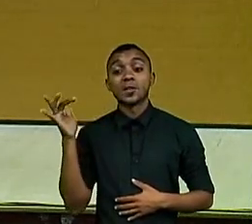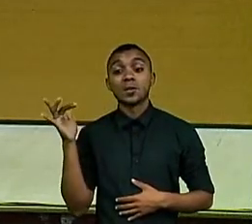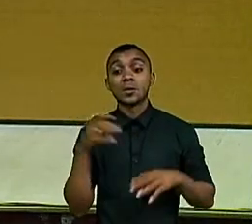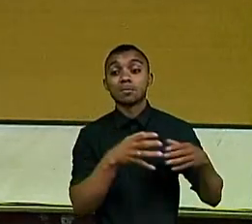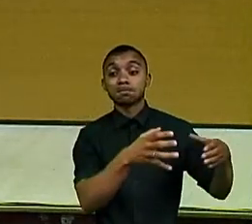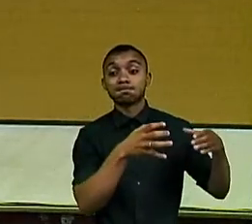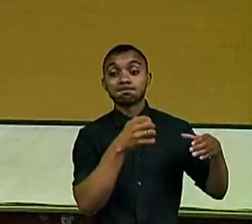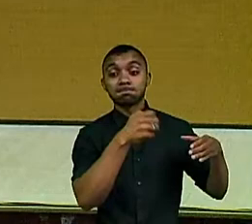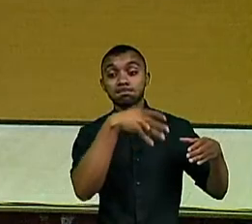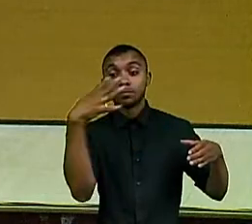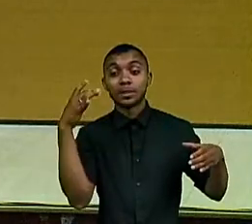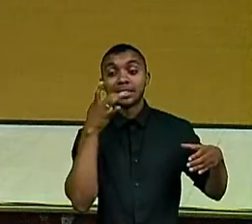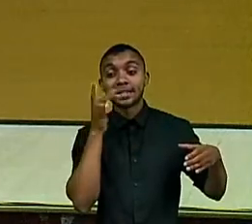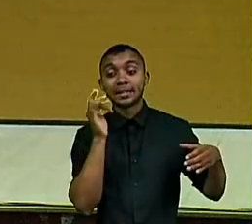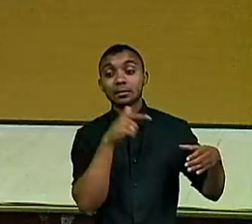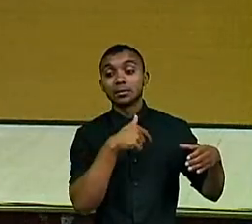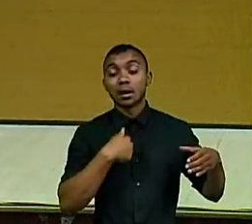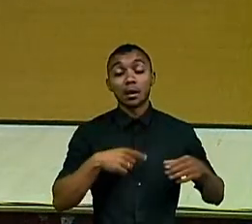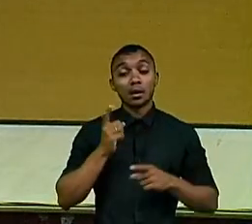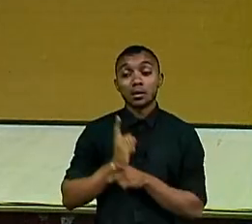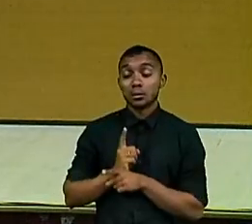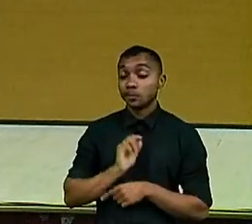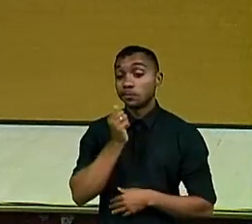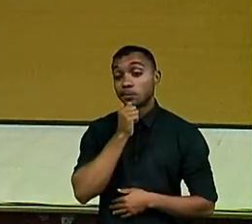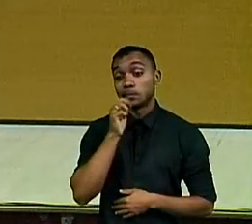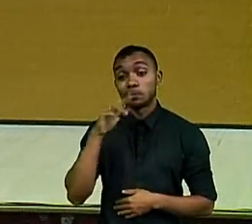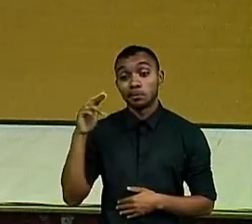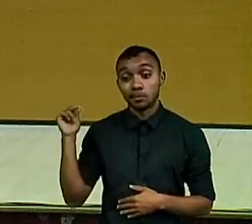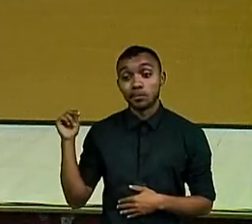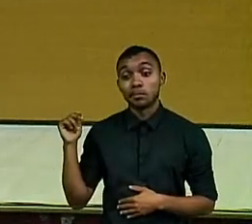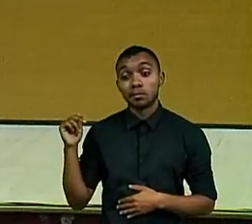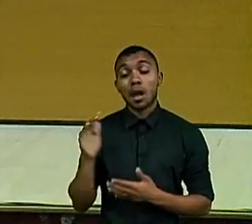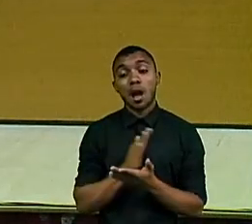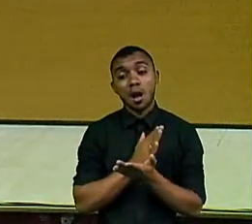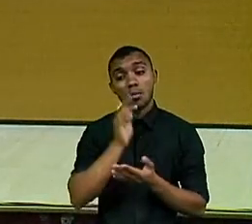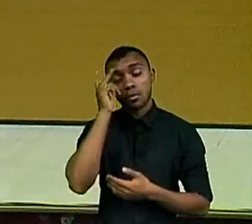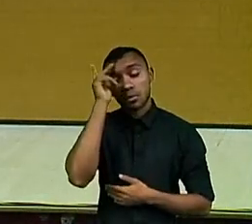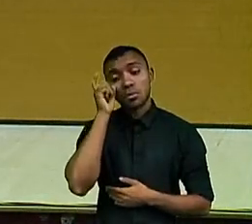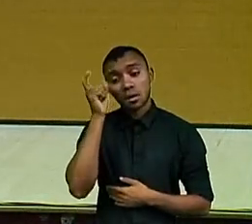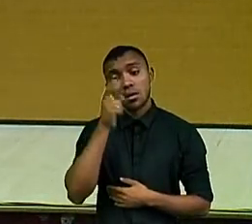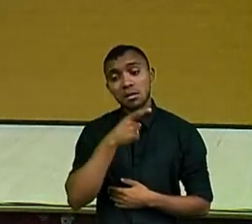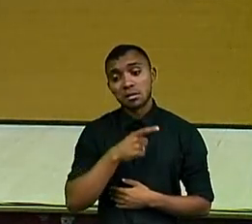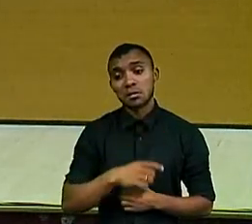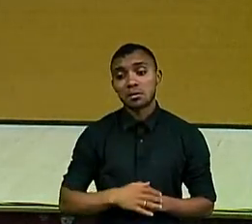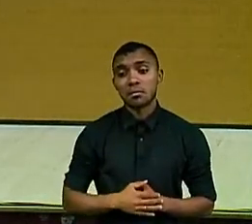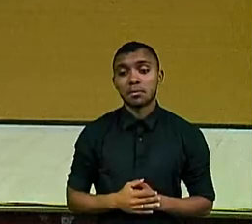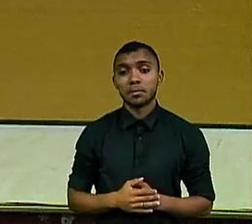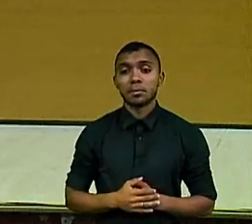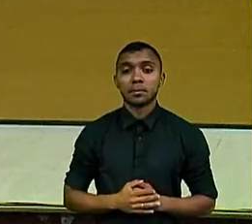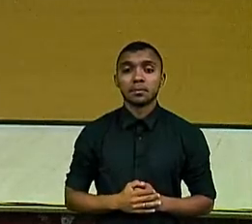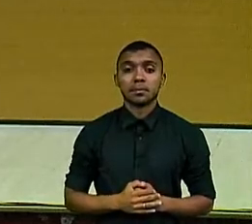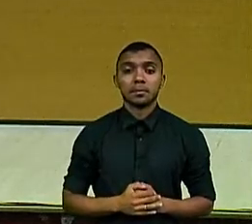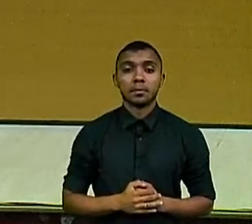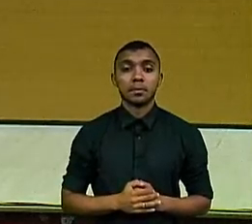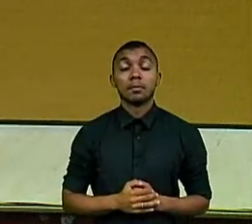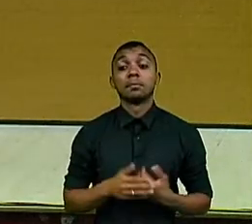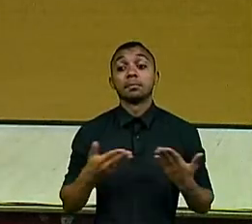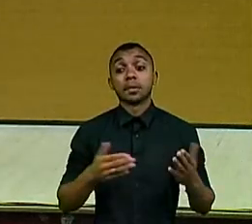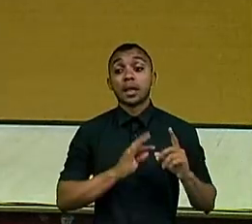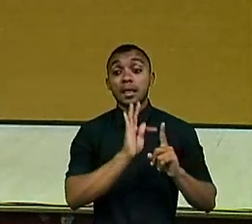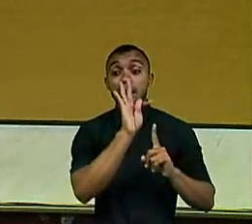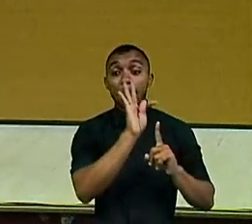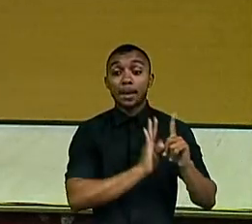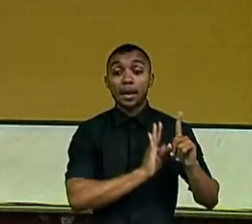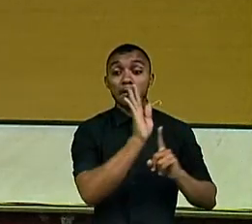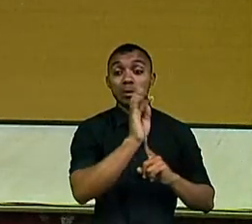Eu nunca achei né mas tem quem vai buscar né Então galera a temperatura é o